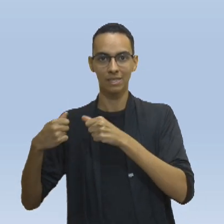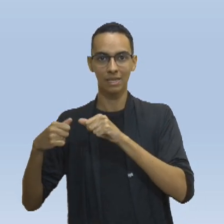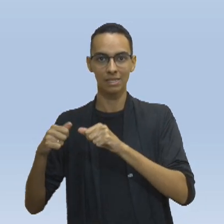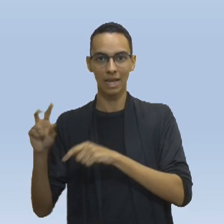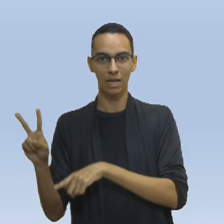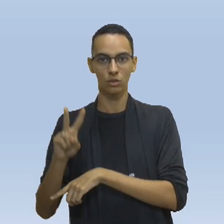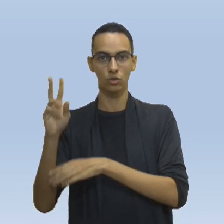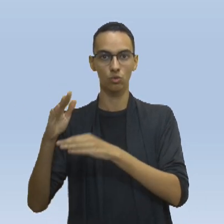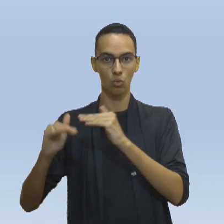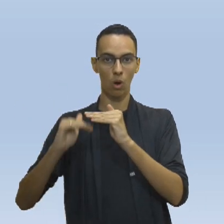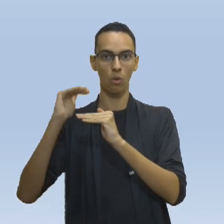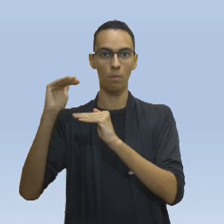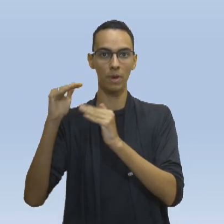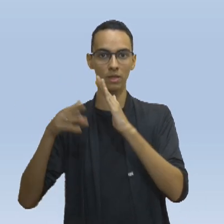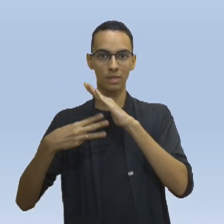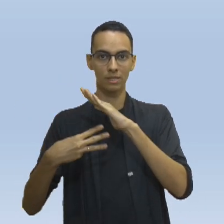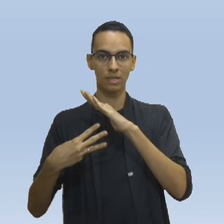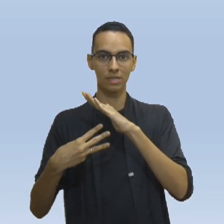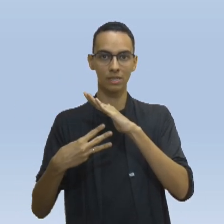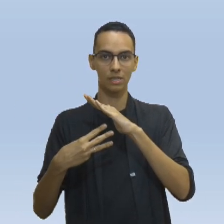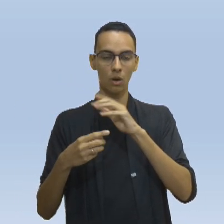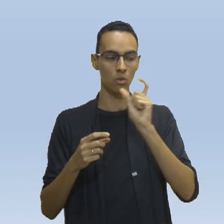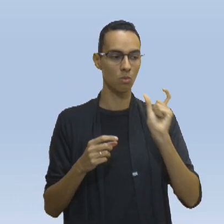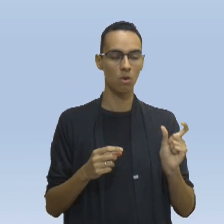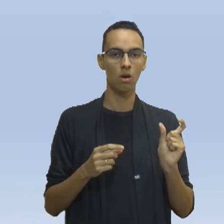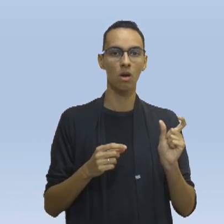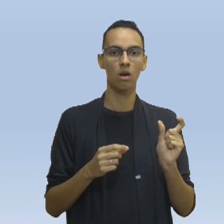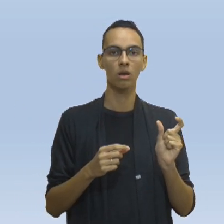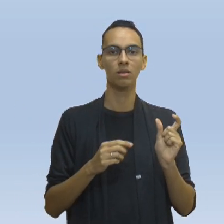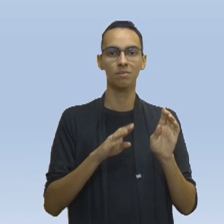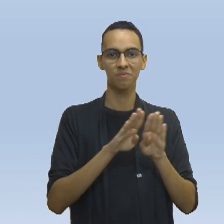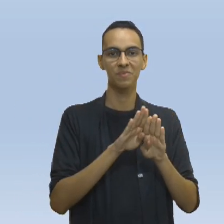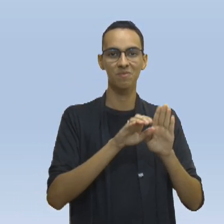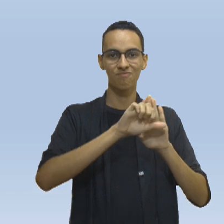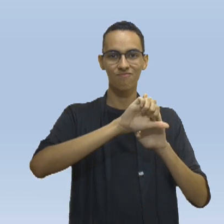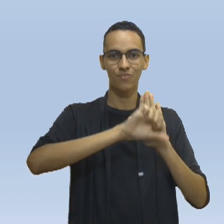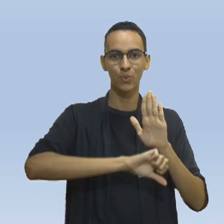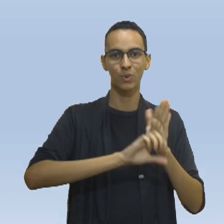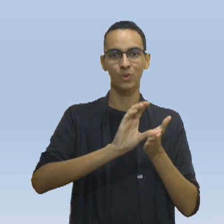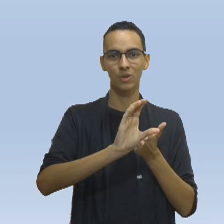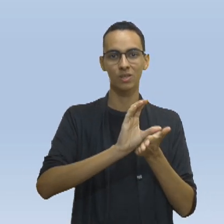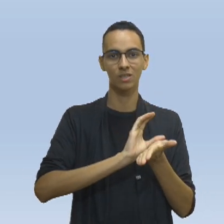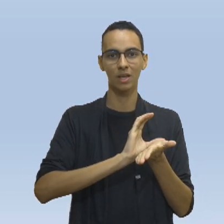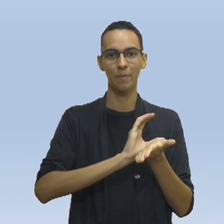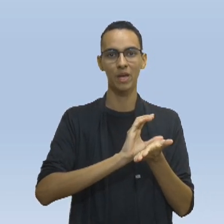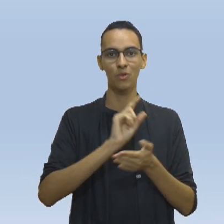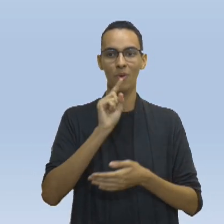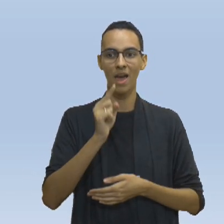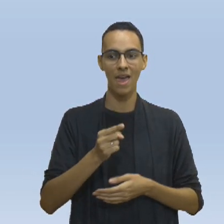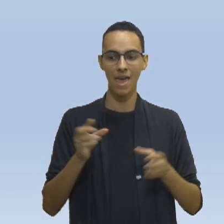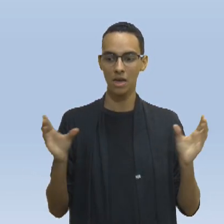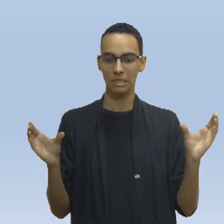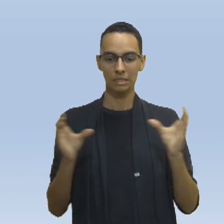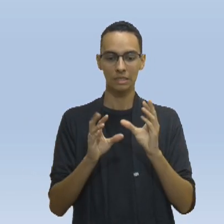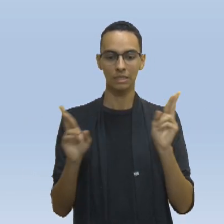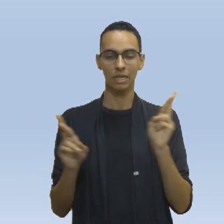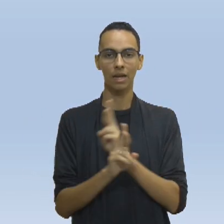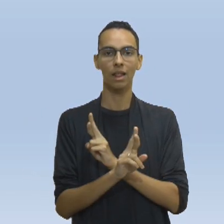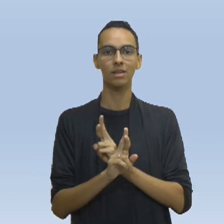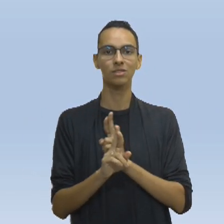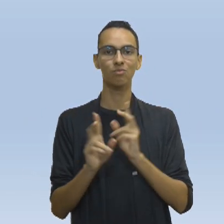da terceirização com o déficit no nosso orçamento, uma situação muito